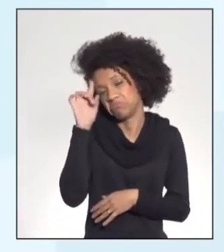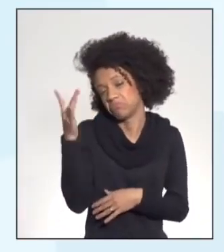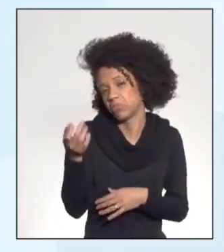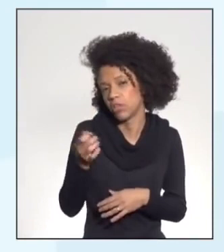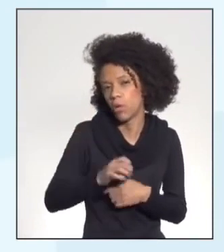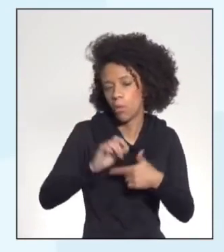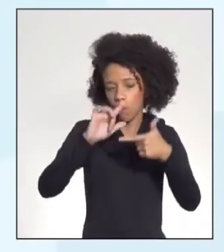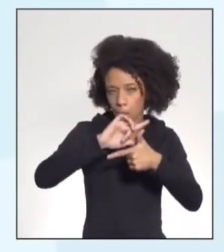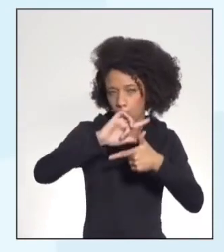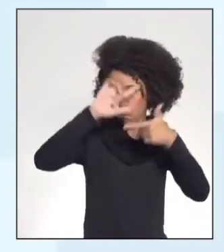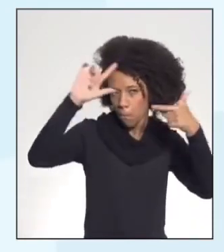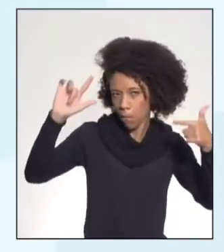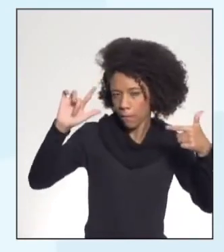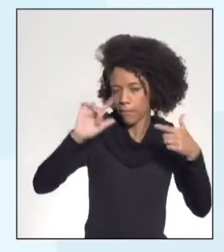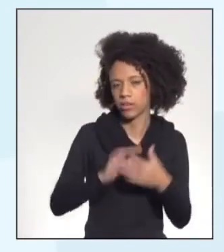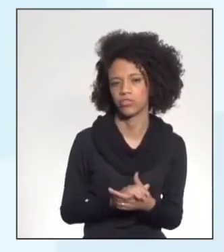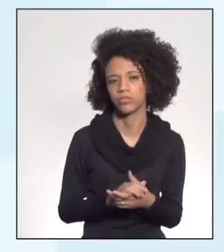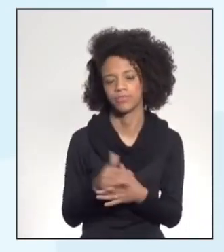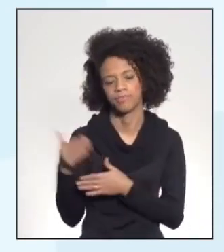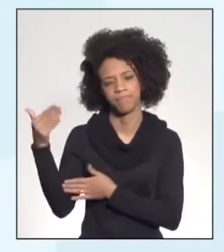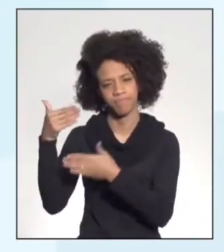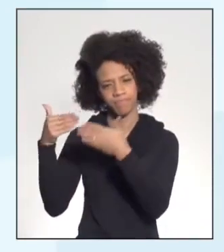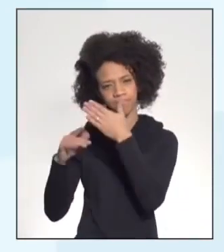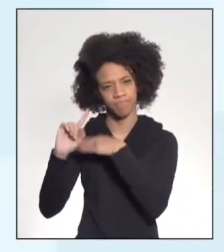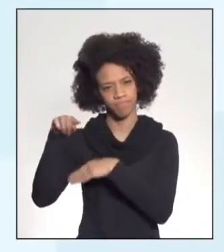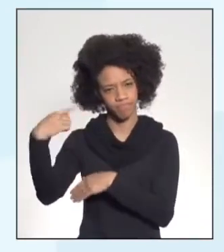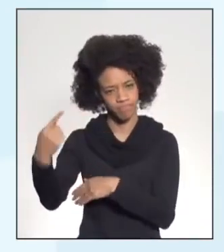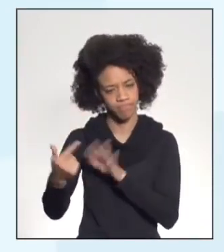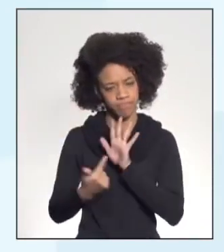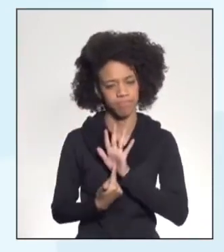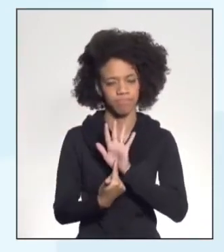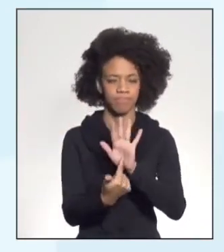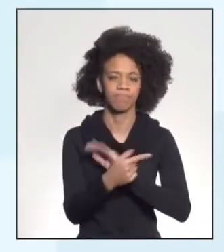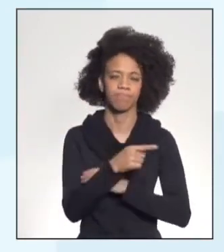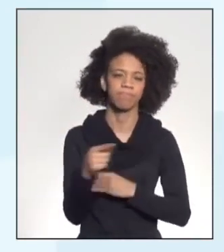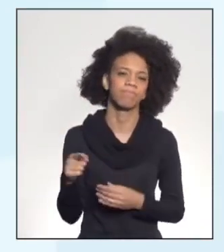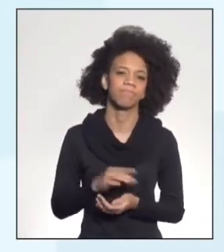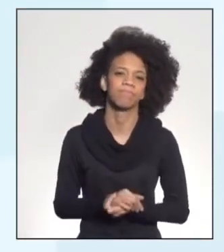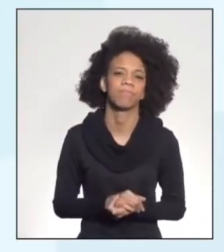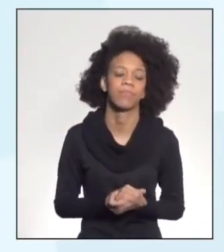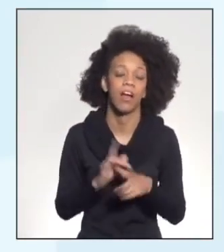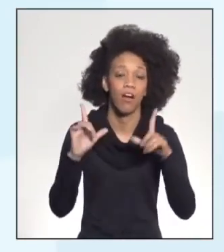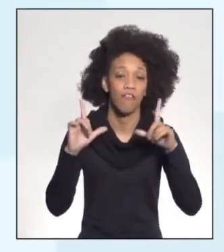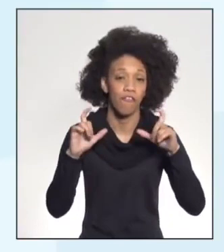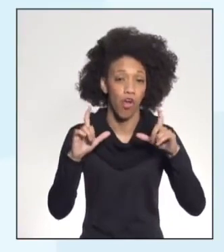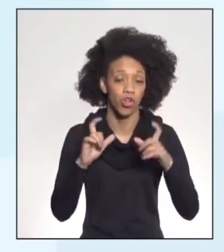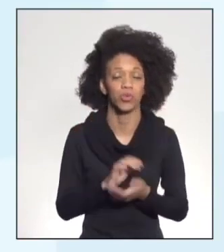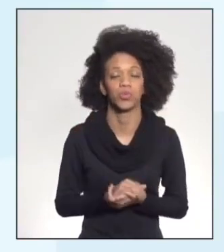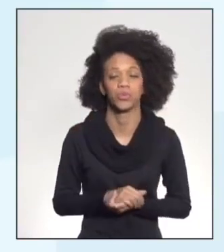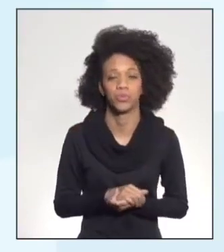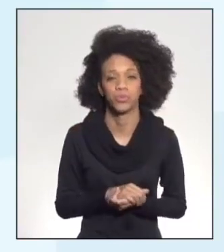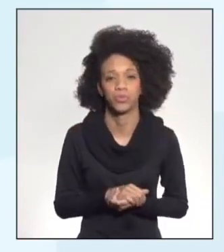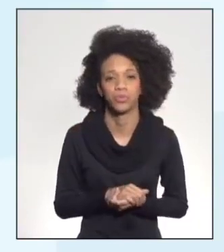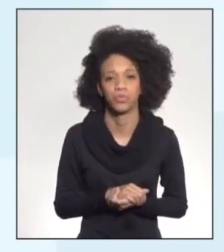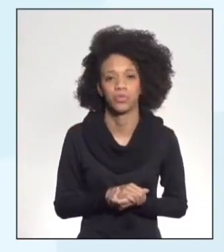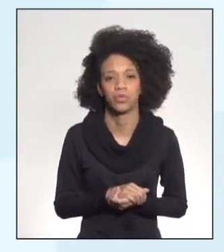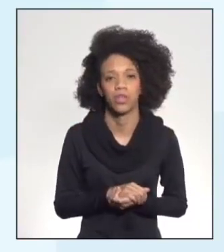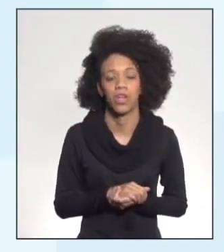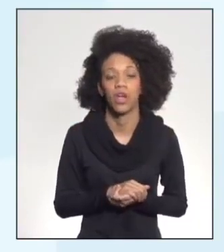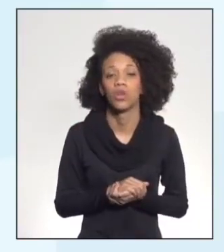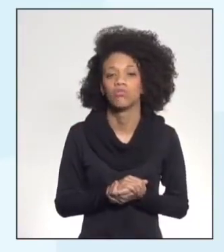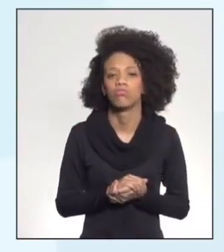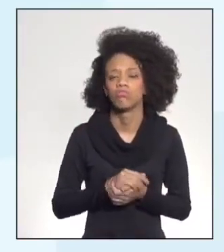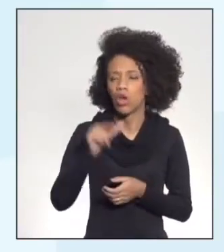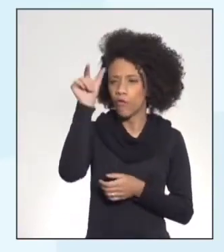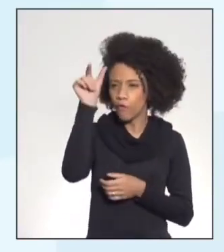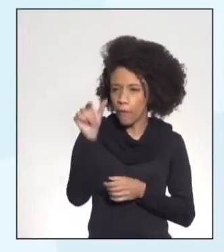próximo slide, vou mostrar para vocês a foto, tá? Dos fios e dos